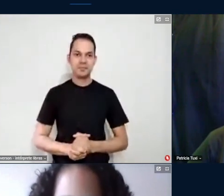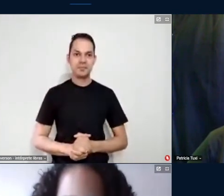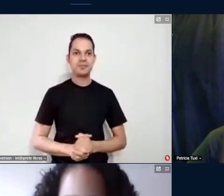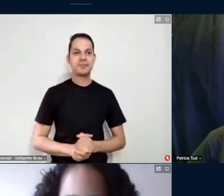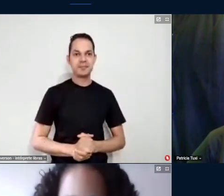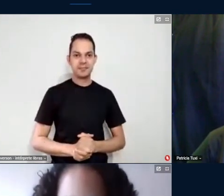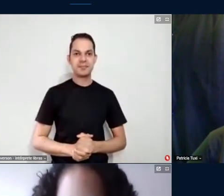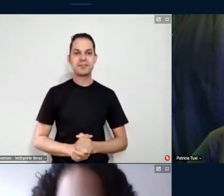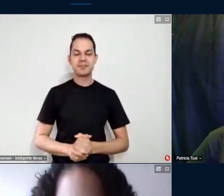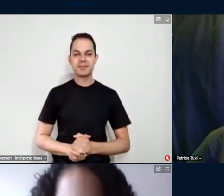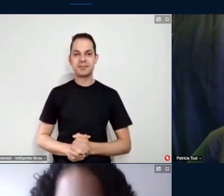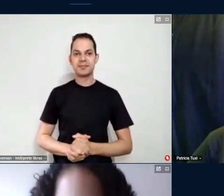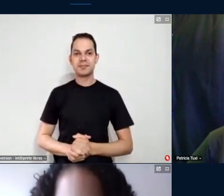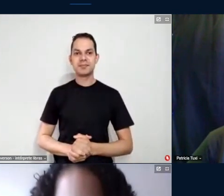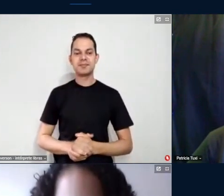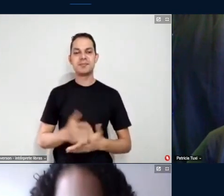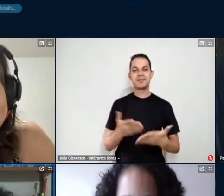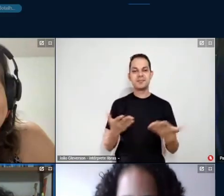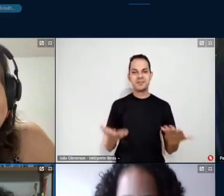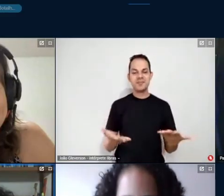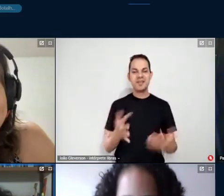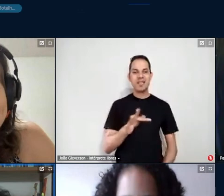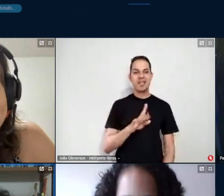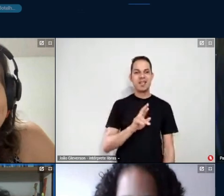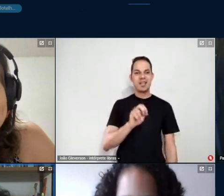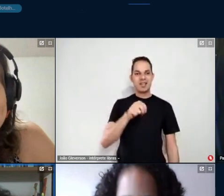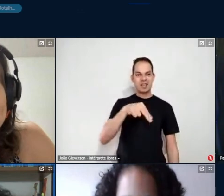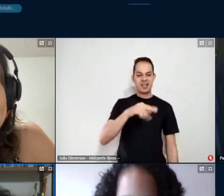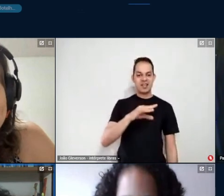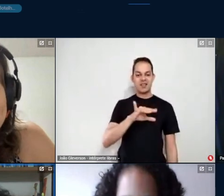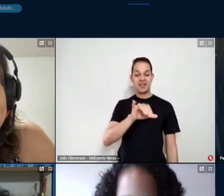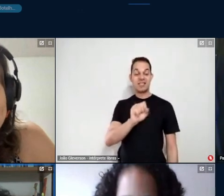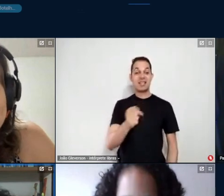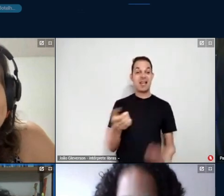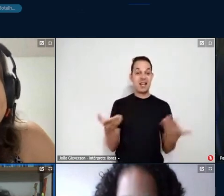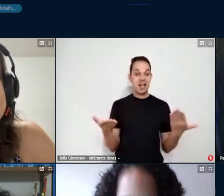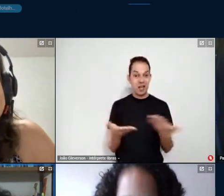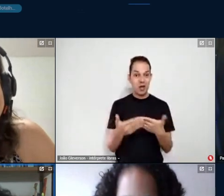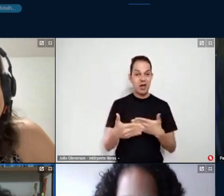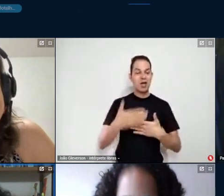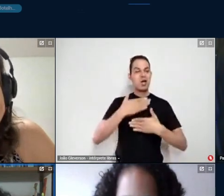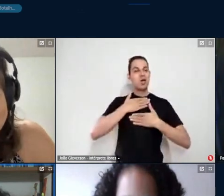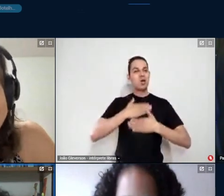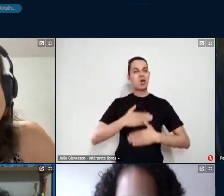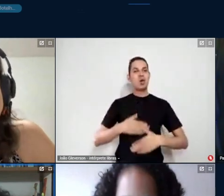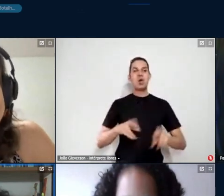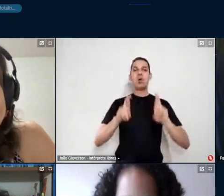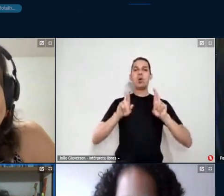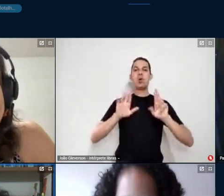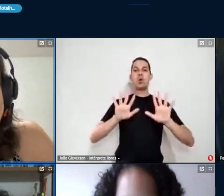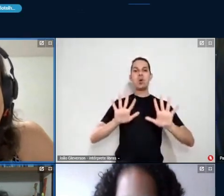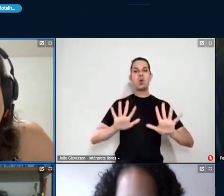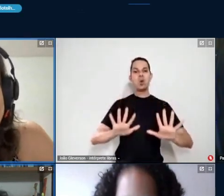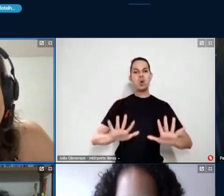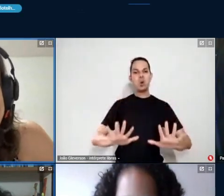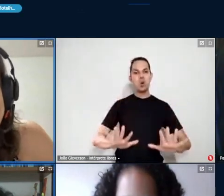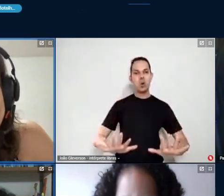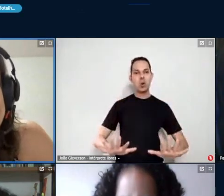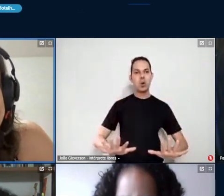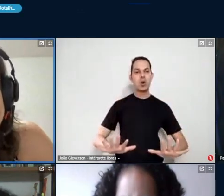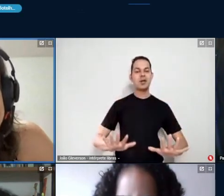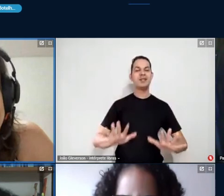Então, é isso, Frances. Você pode agora relaxar um pouco, tomar um espumão,